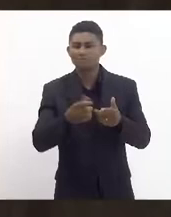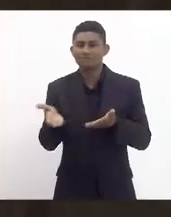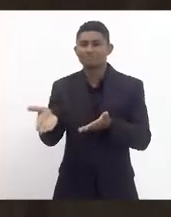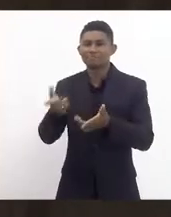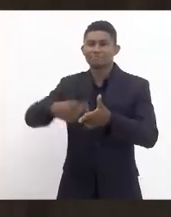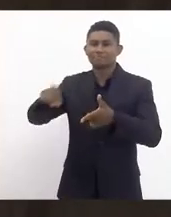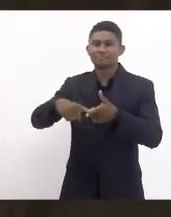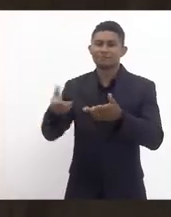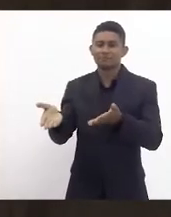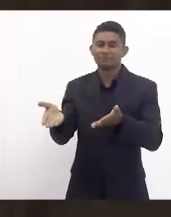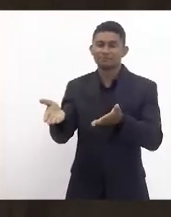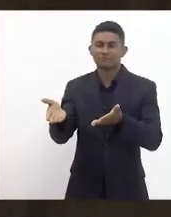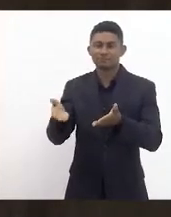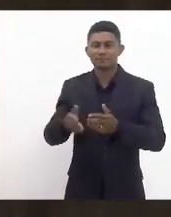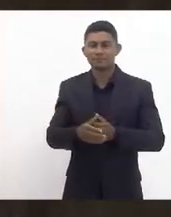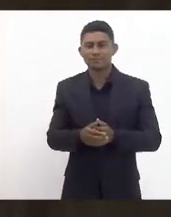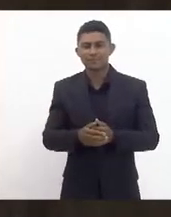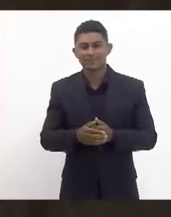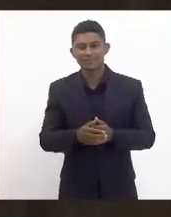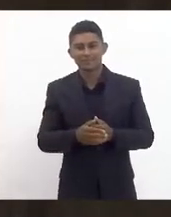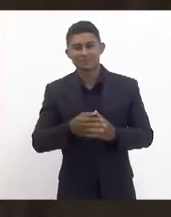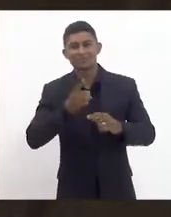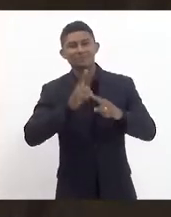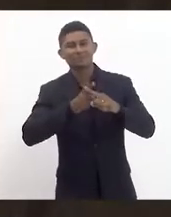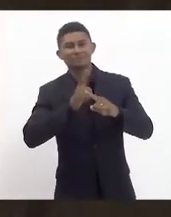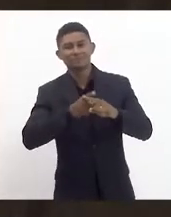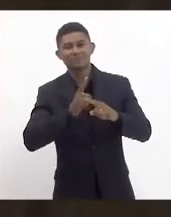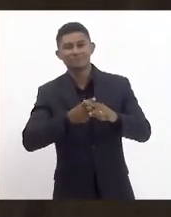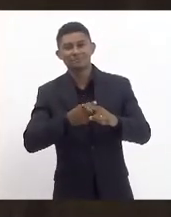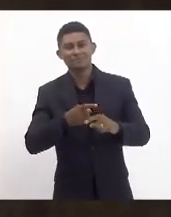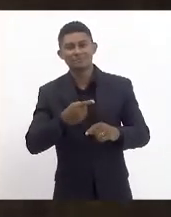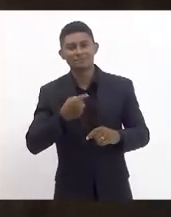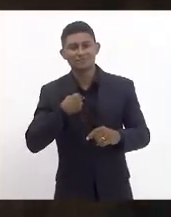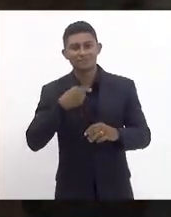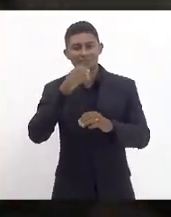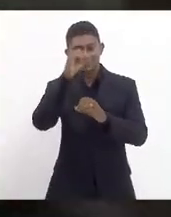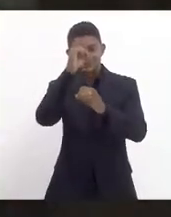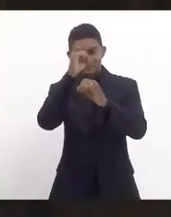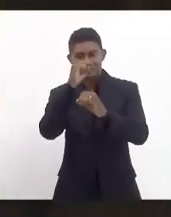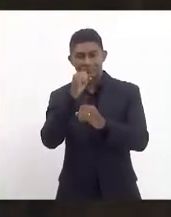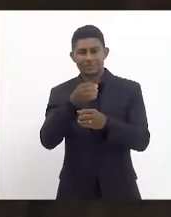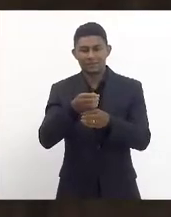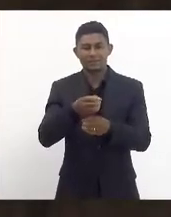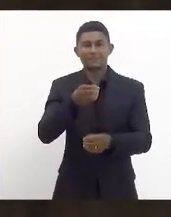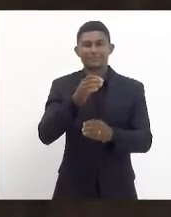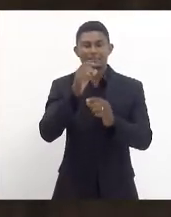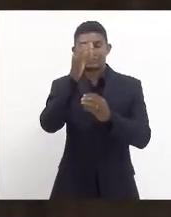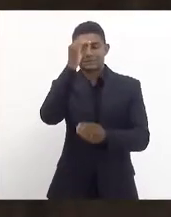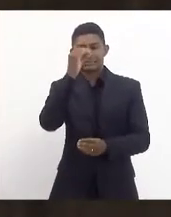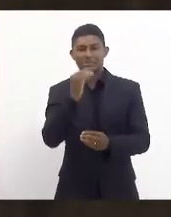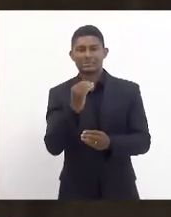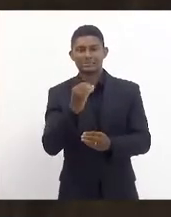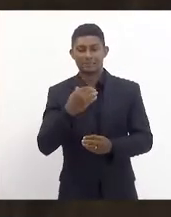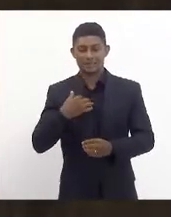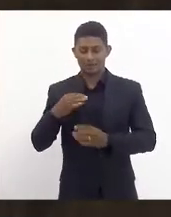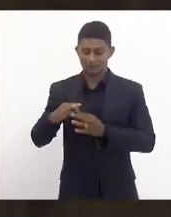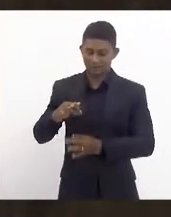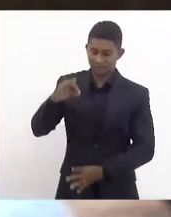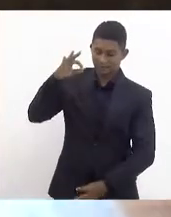de aparte, por favor. É que eu nem sempre consigo diminuir a altura do microfone, para fazer jus ao meu